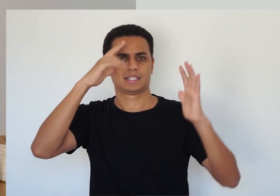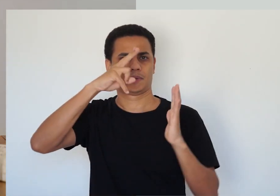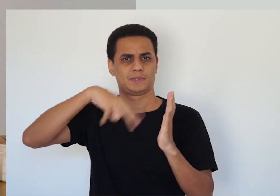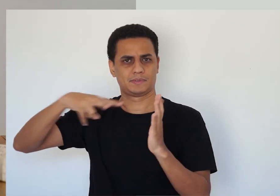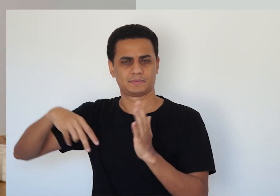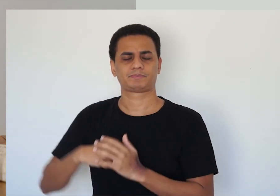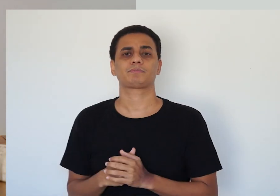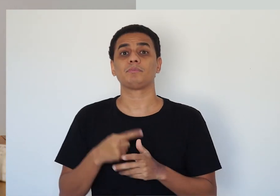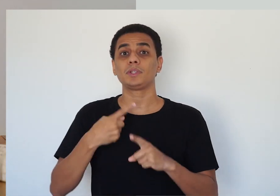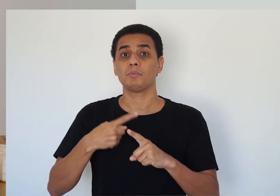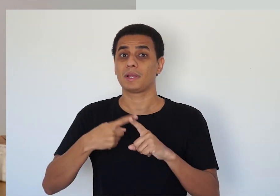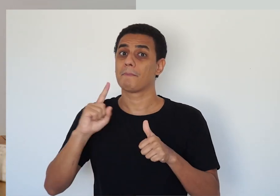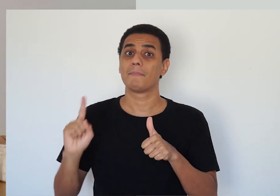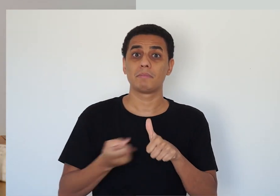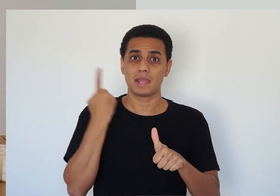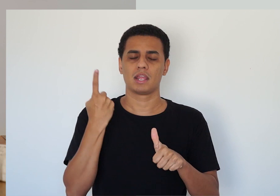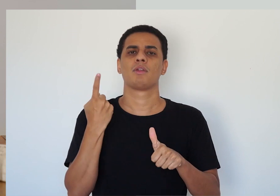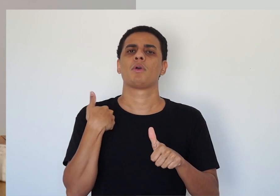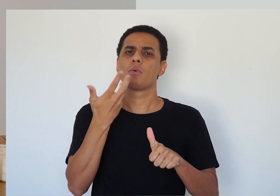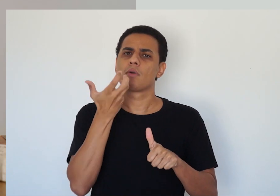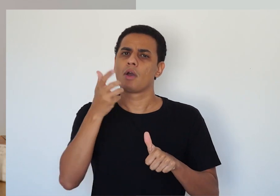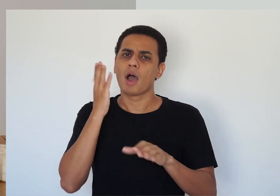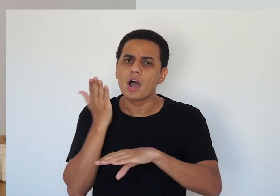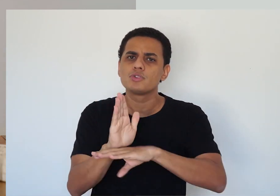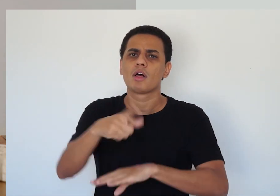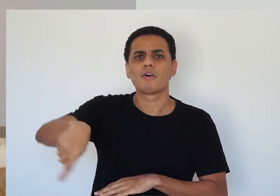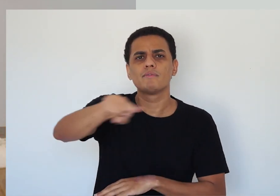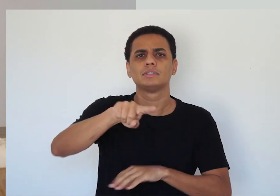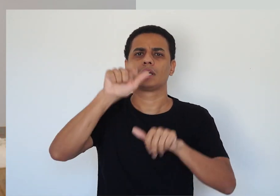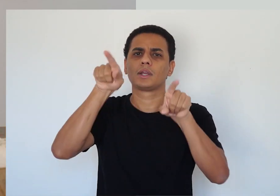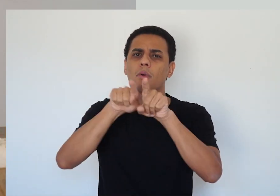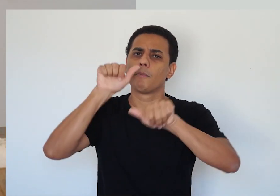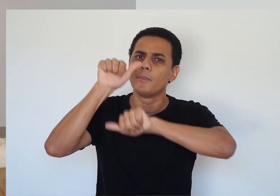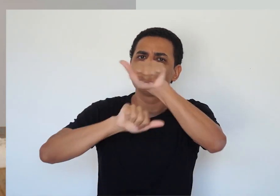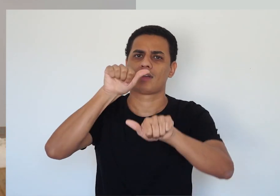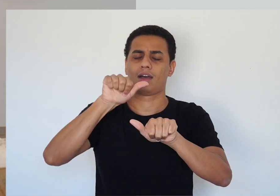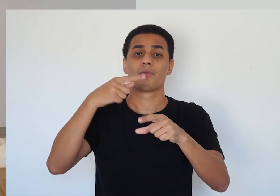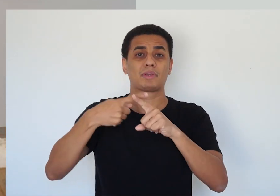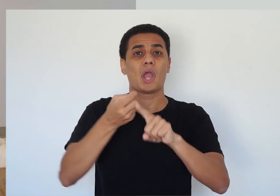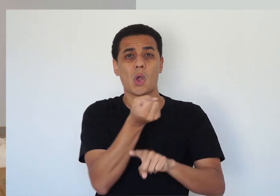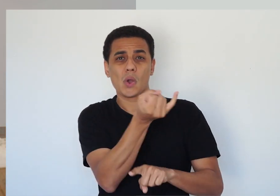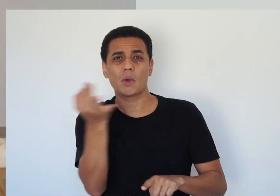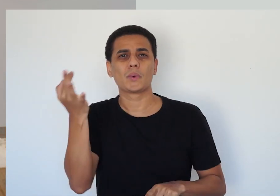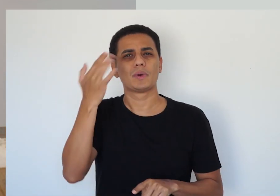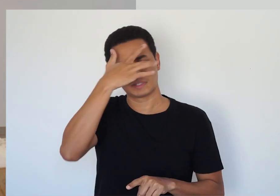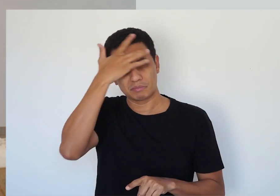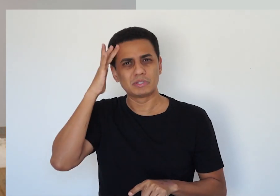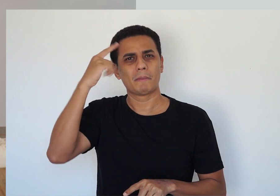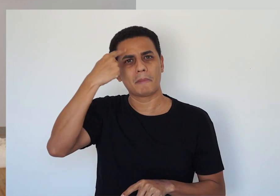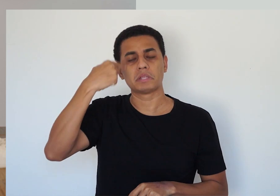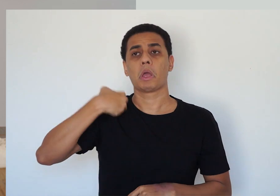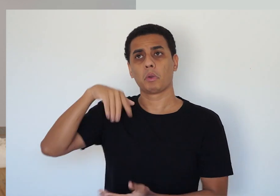refletir sobre ele, porque primeiro eu quero desconstruir hoje qualquer pensamento de que pessoas que confiam a sua vida a